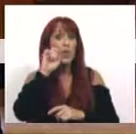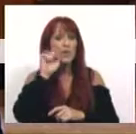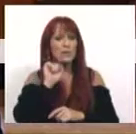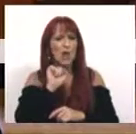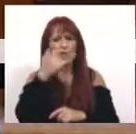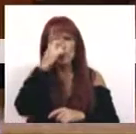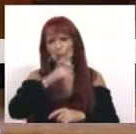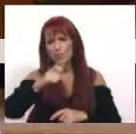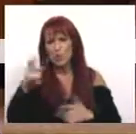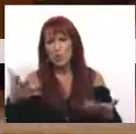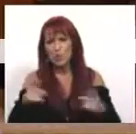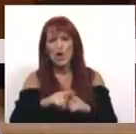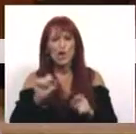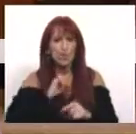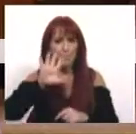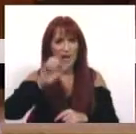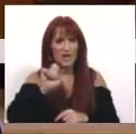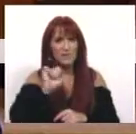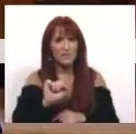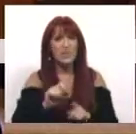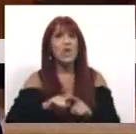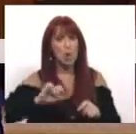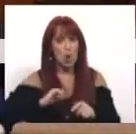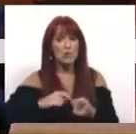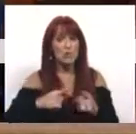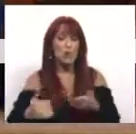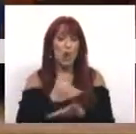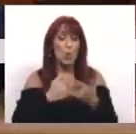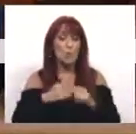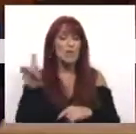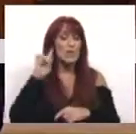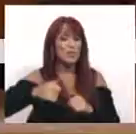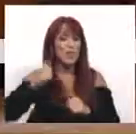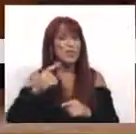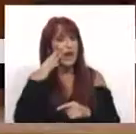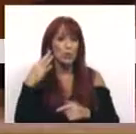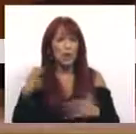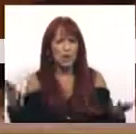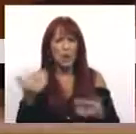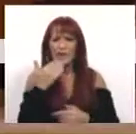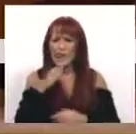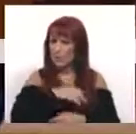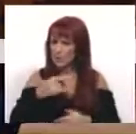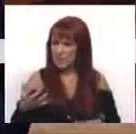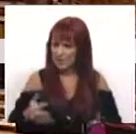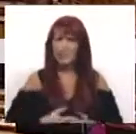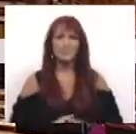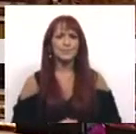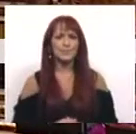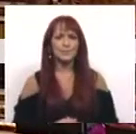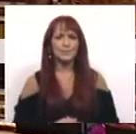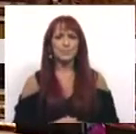da nossa população, do nosso país e dos nossos recursos essenciais e naturais. Muito obrigada, Sr. Presidente.